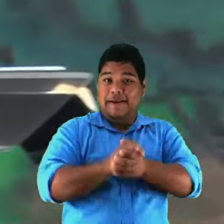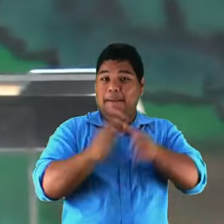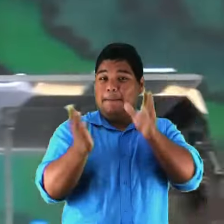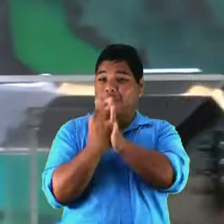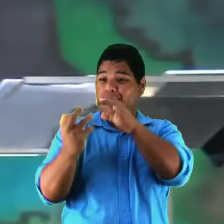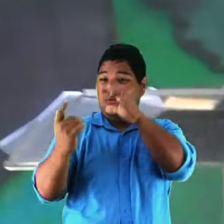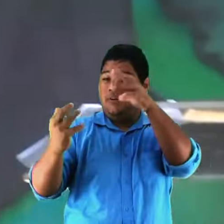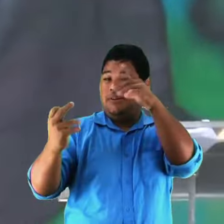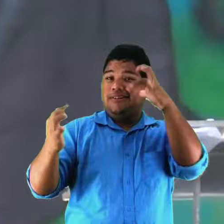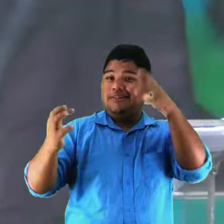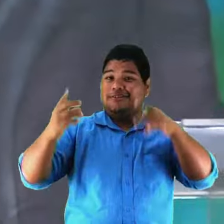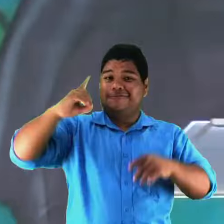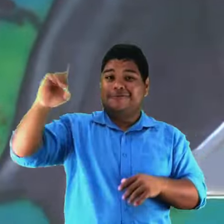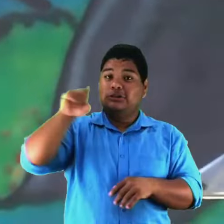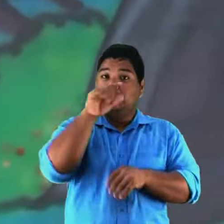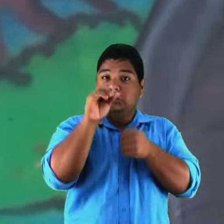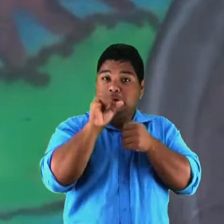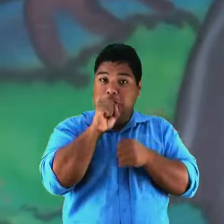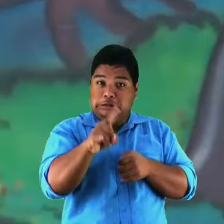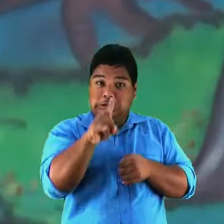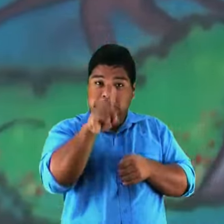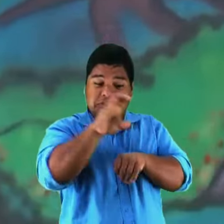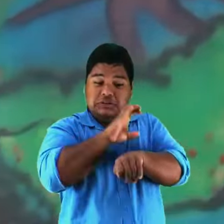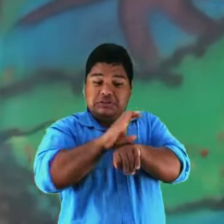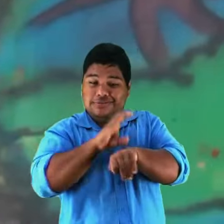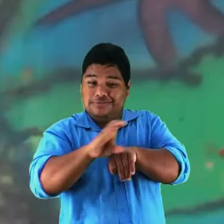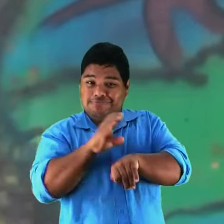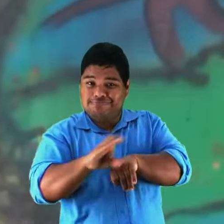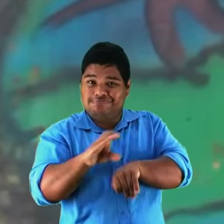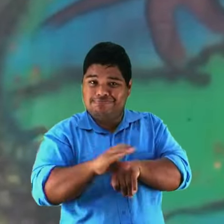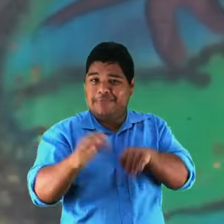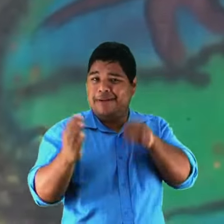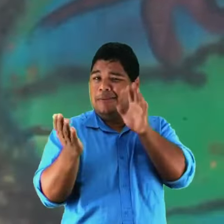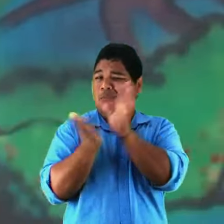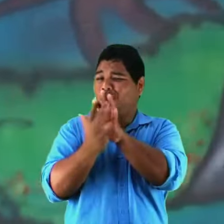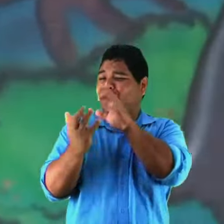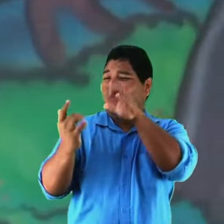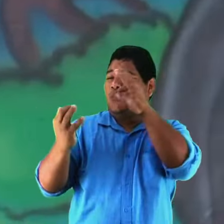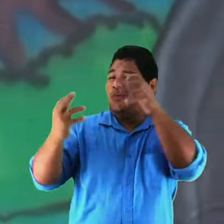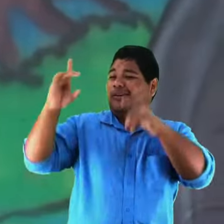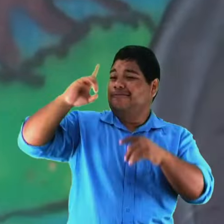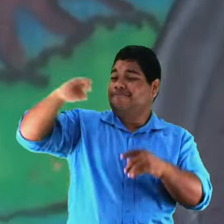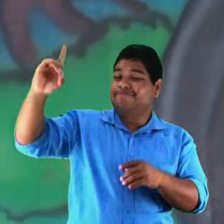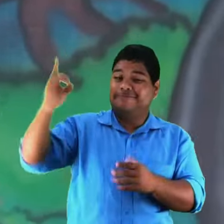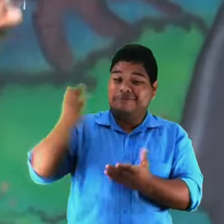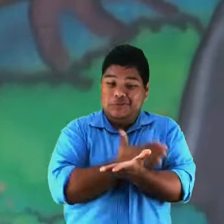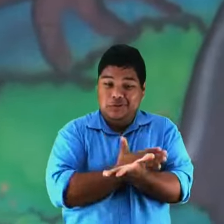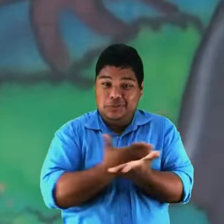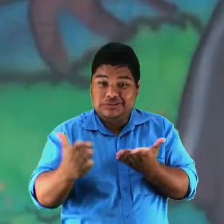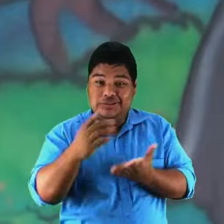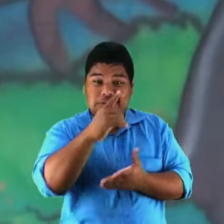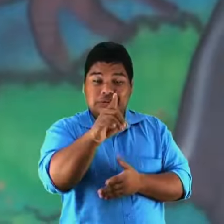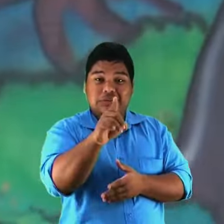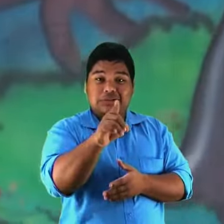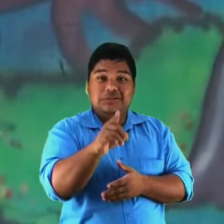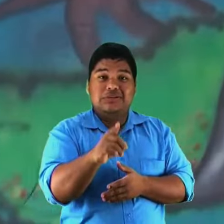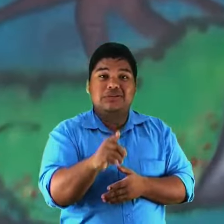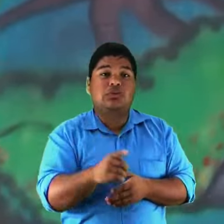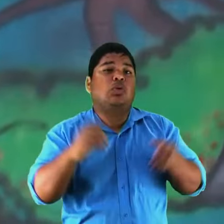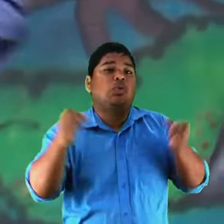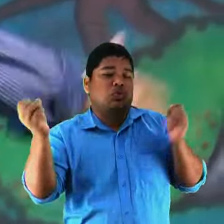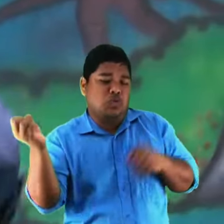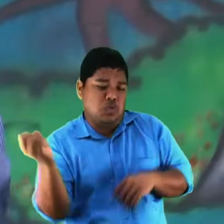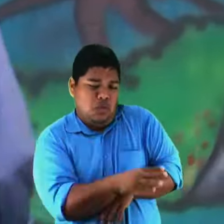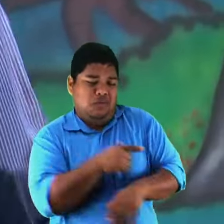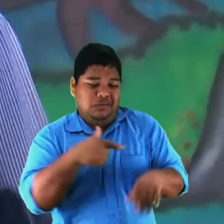você vai fazer um curso, uma graduação, é para a glória de Deus. Se você vai começar num novo emprego,